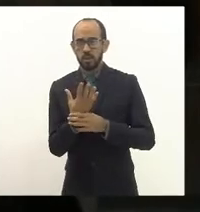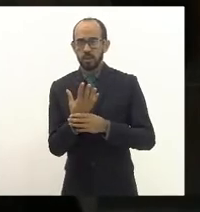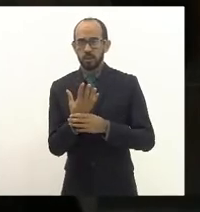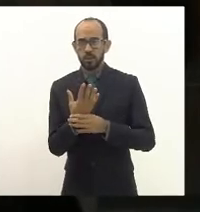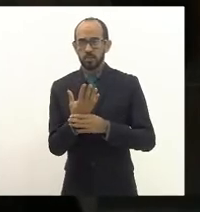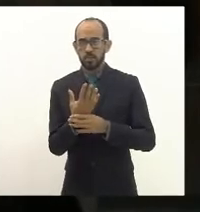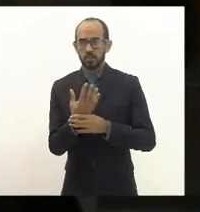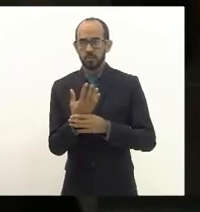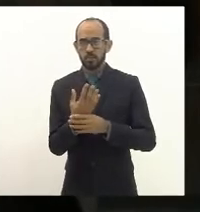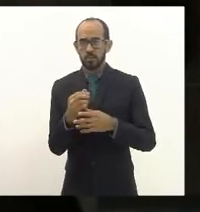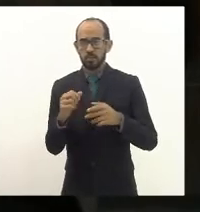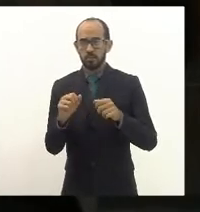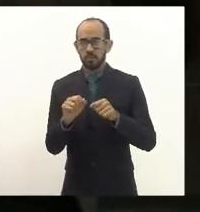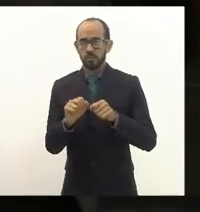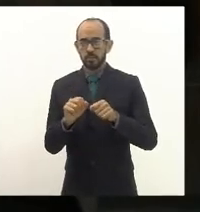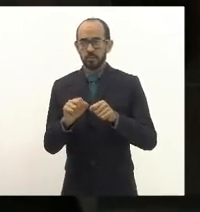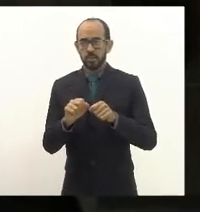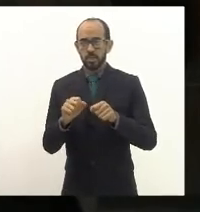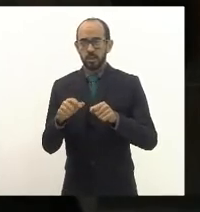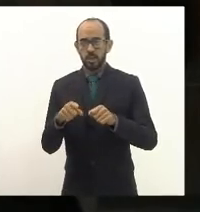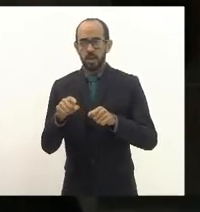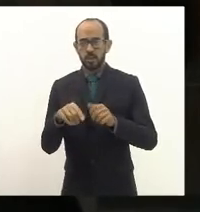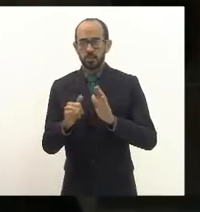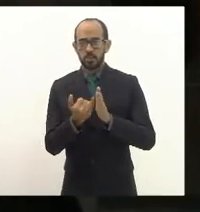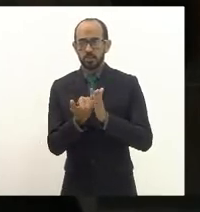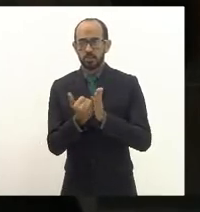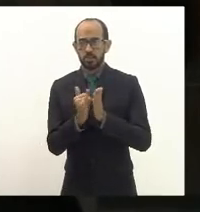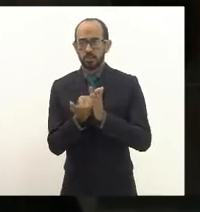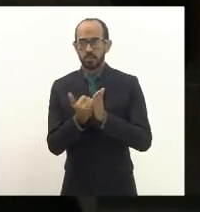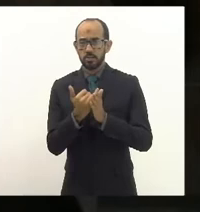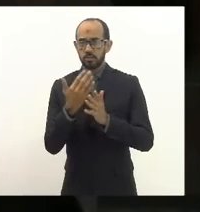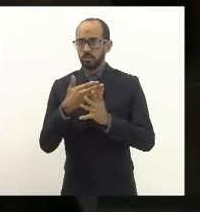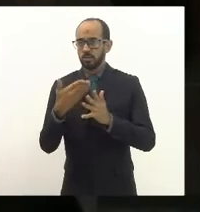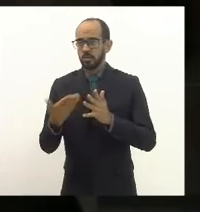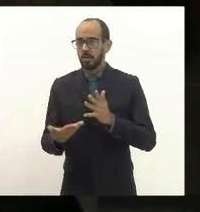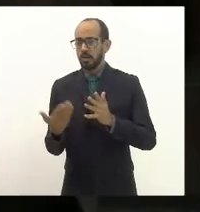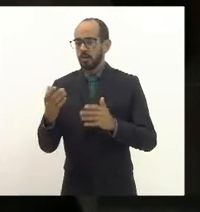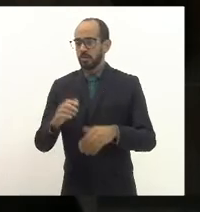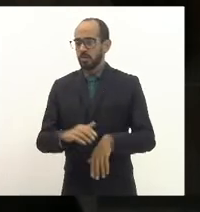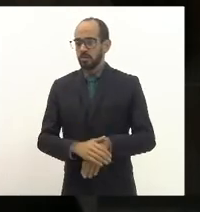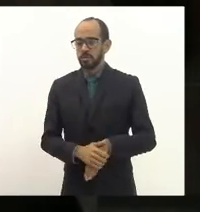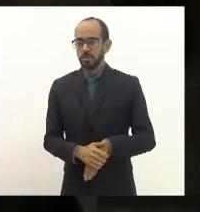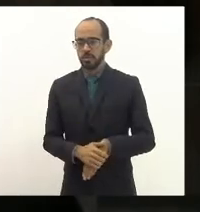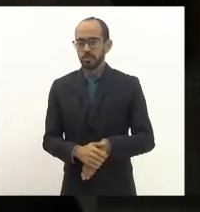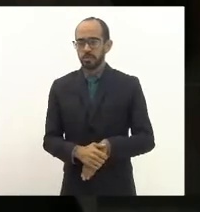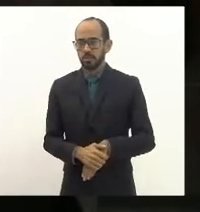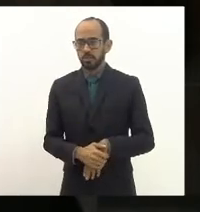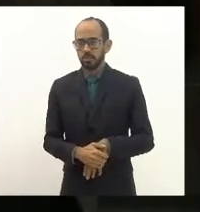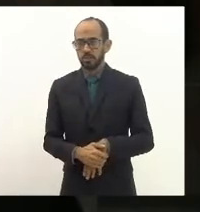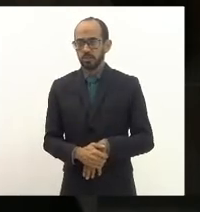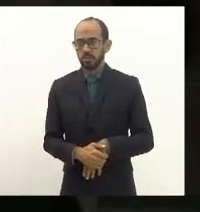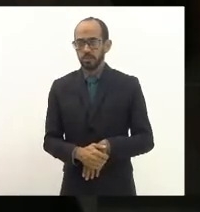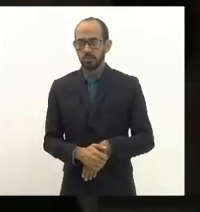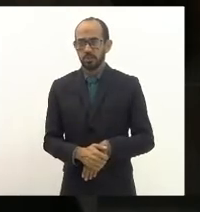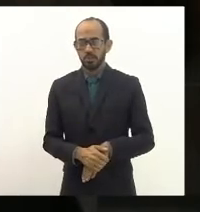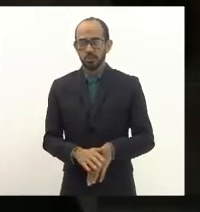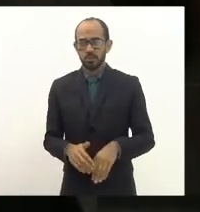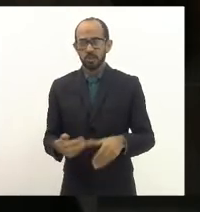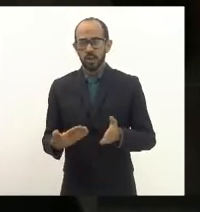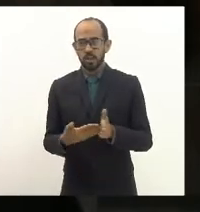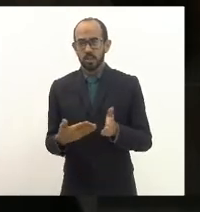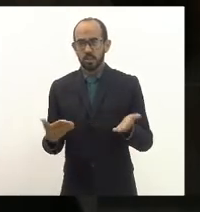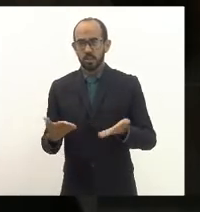para abrir essa inscrição de parcelamento. E até a presente